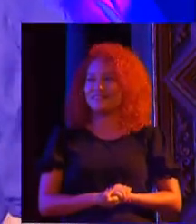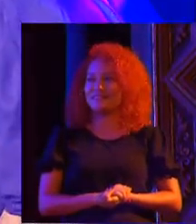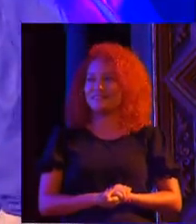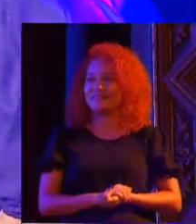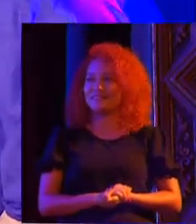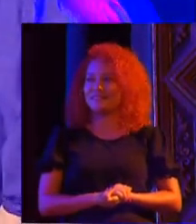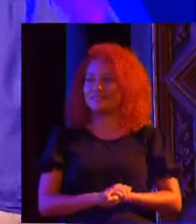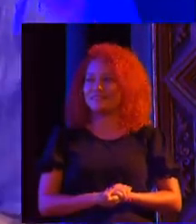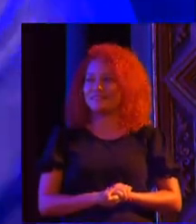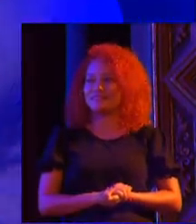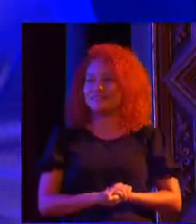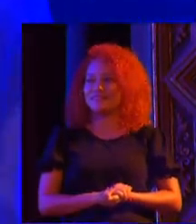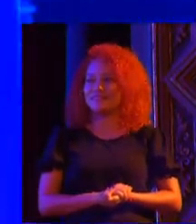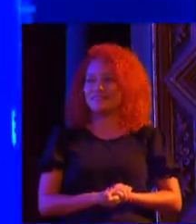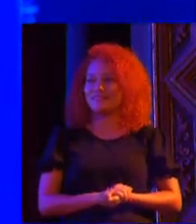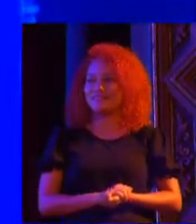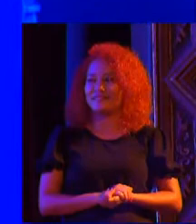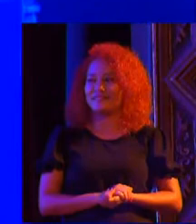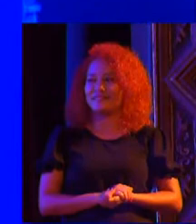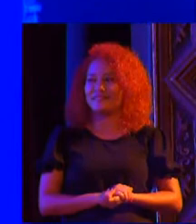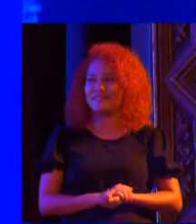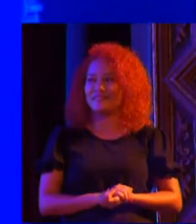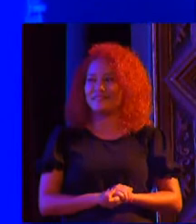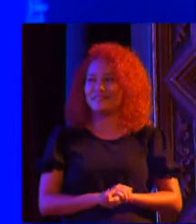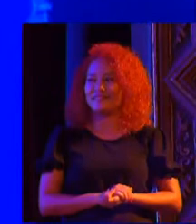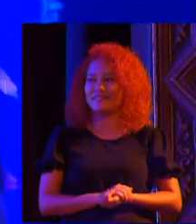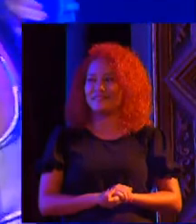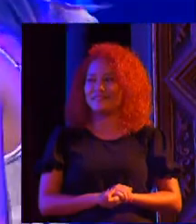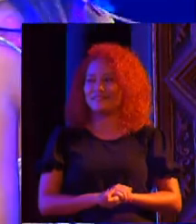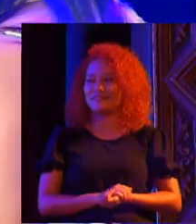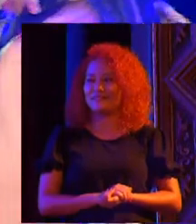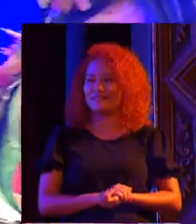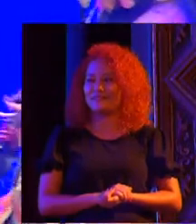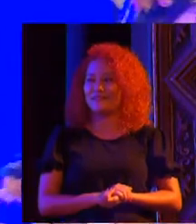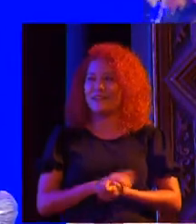Querido, querido. Cadê o Kim? Tá lindo.